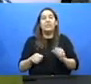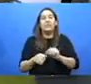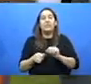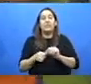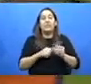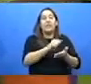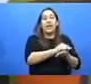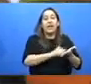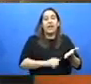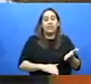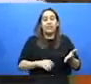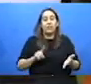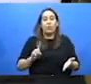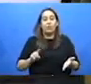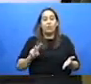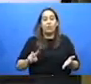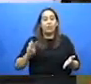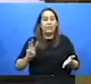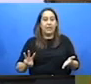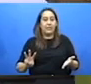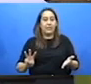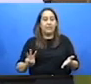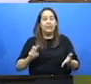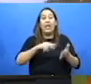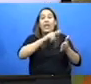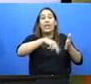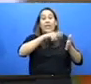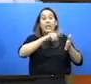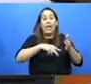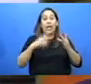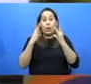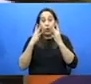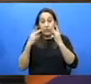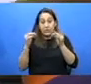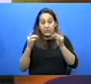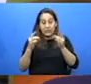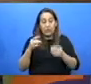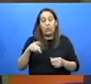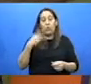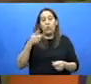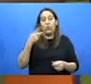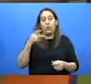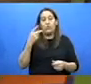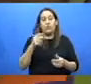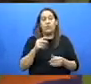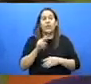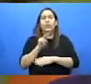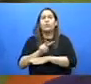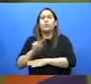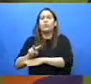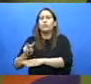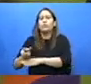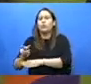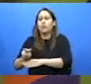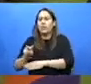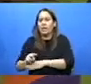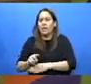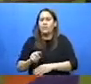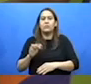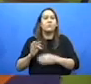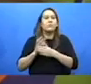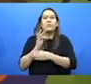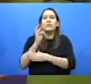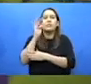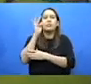e 3, tá? Leiam com atenção, vai falar sobre os cuidados que nós devemos ter com as